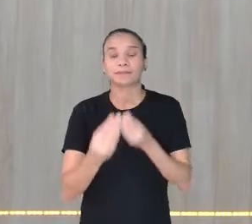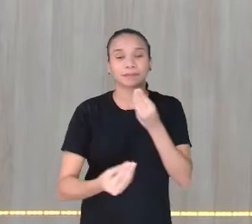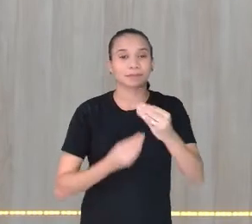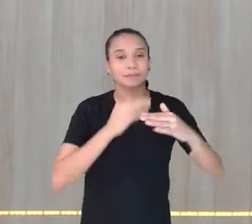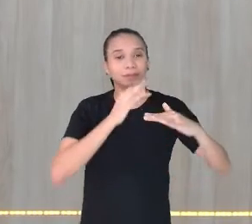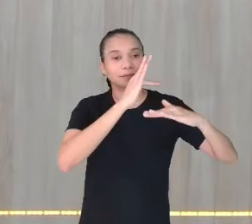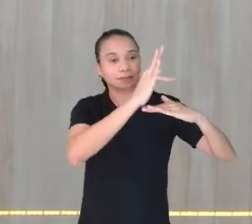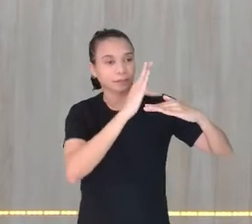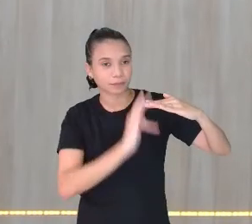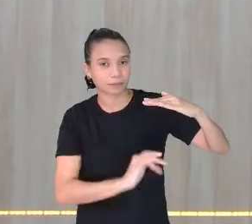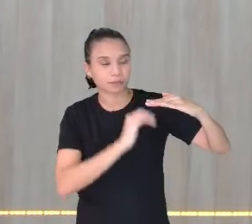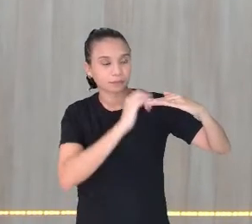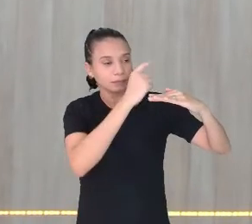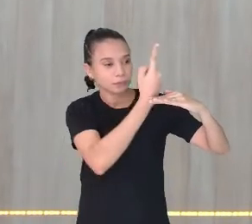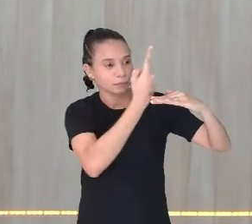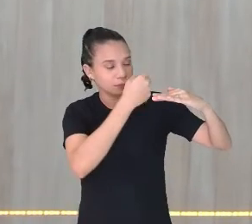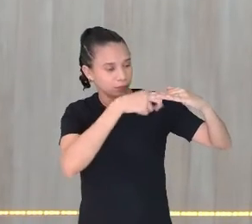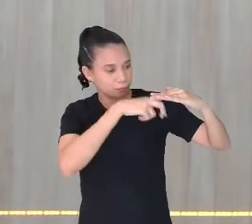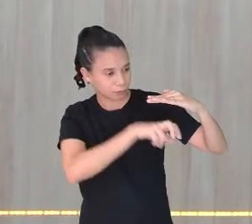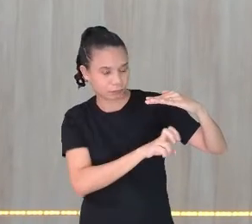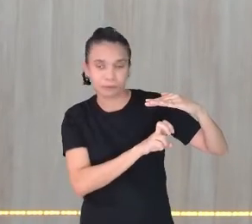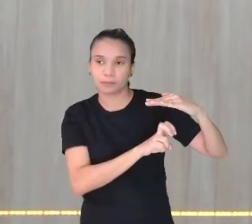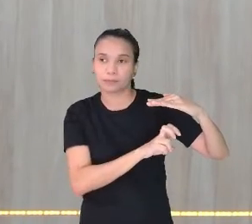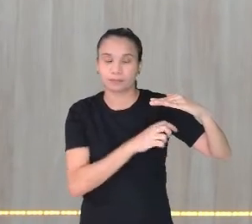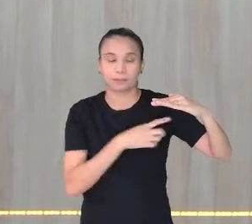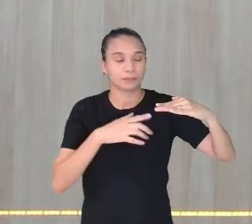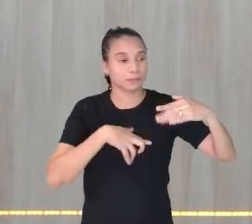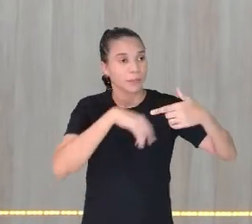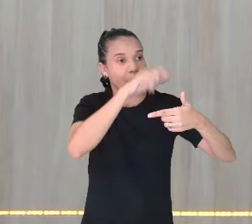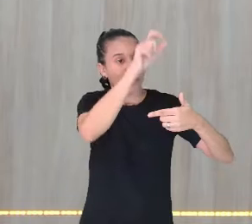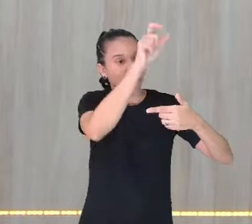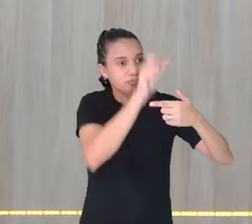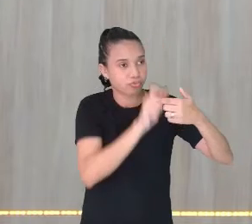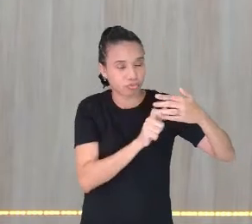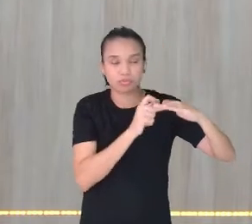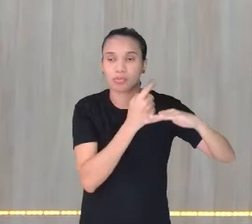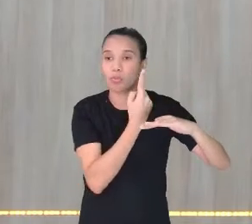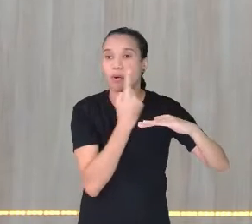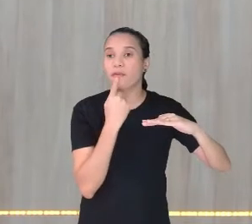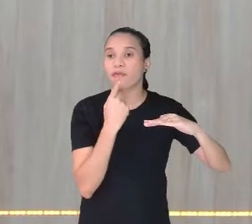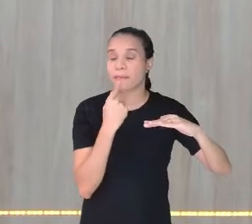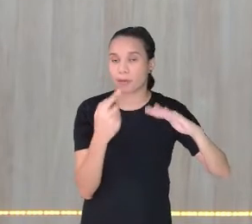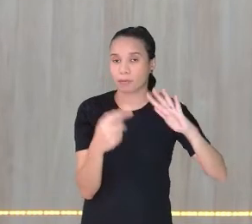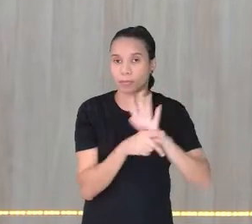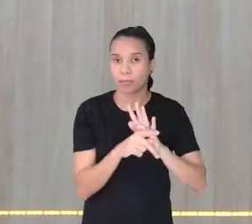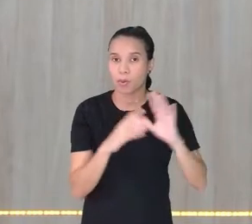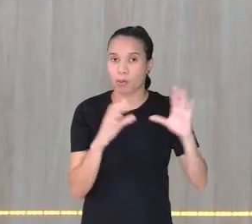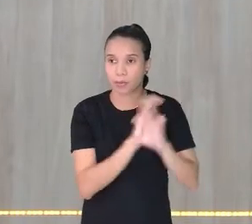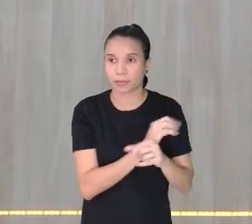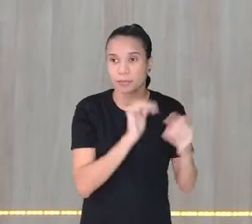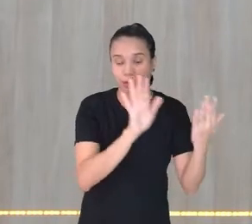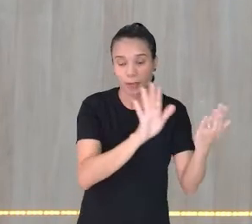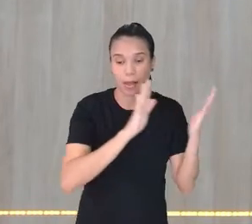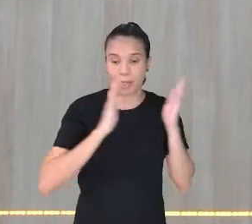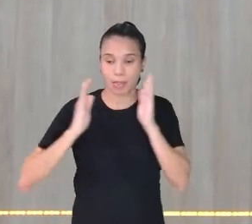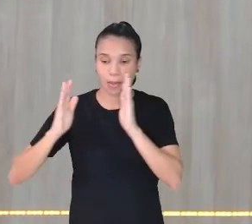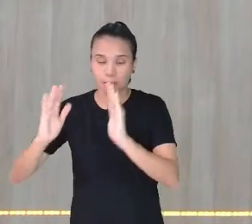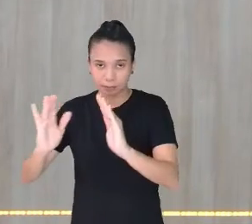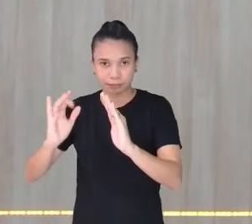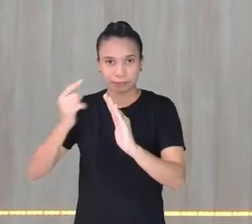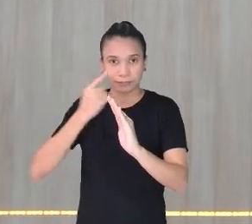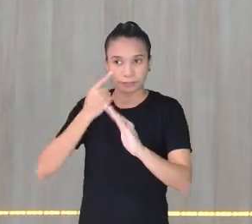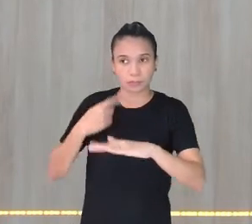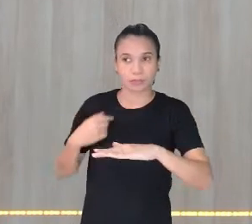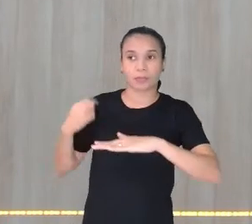de uma fração. Então, eu tenho um pedacinho vermelho num total de 5. Já na outra imagem, note